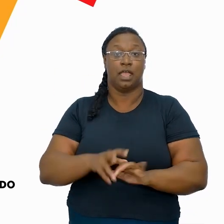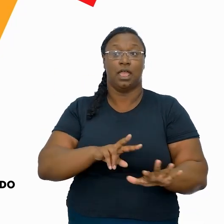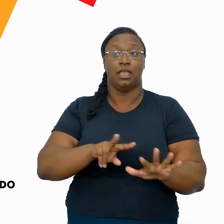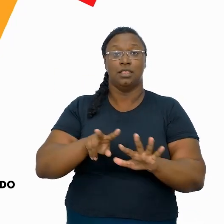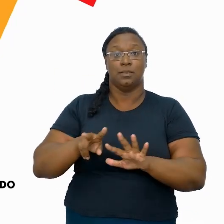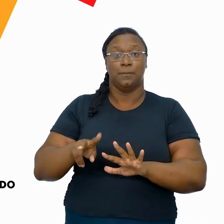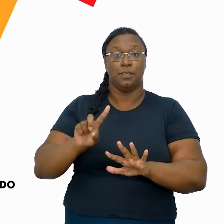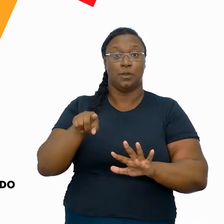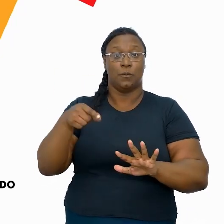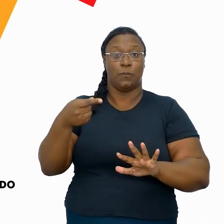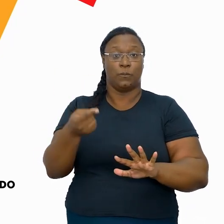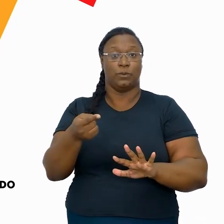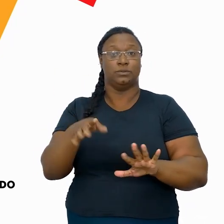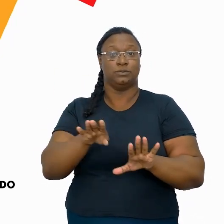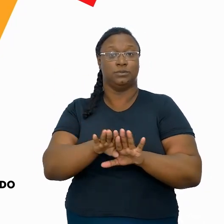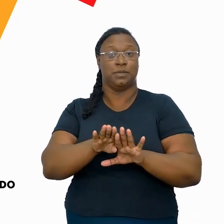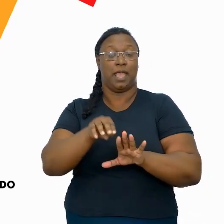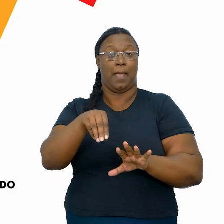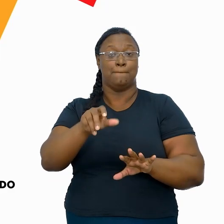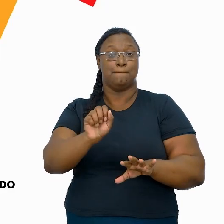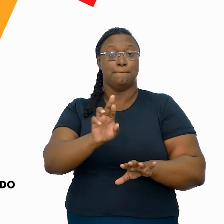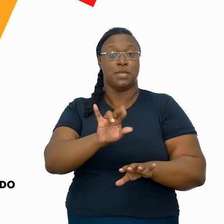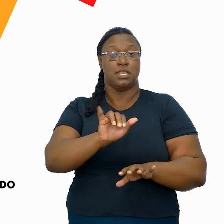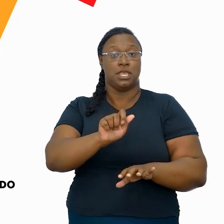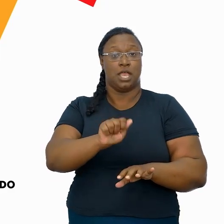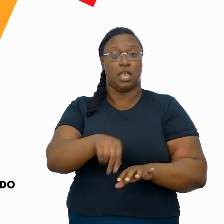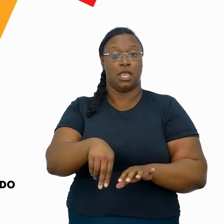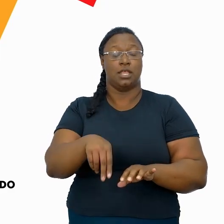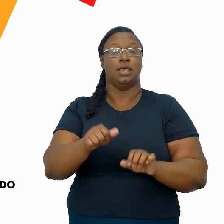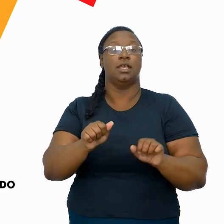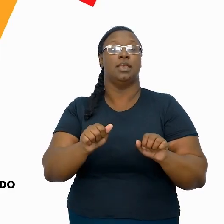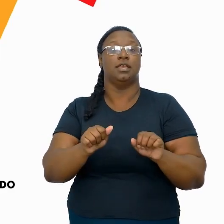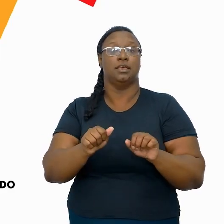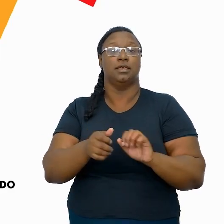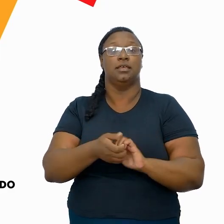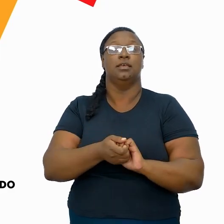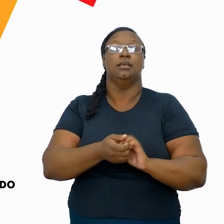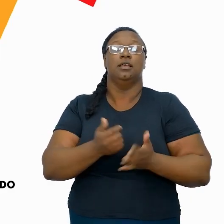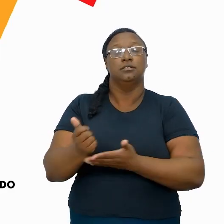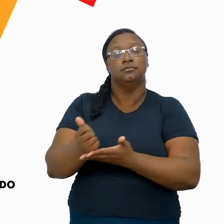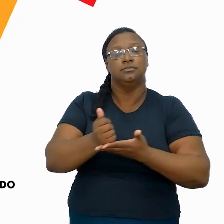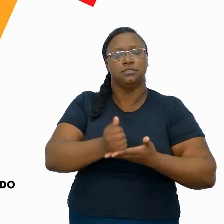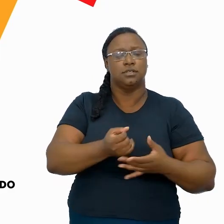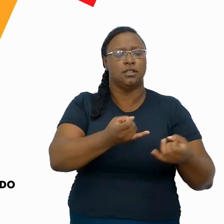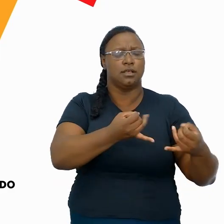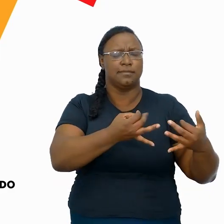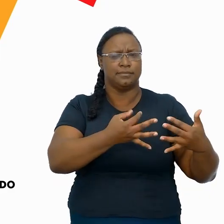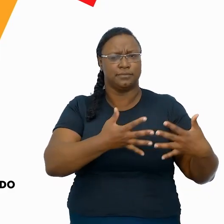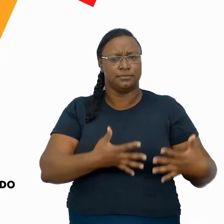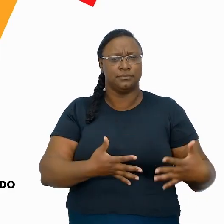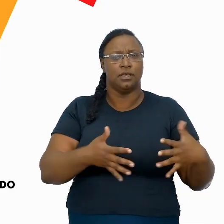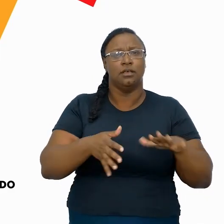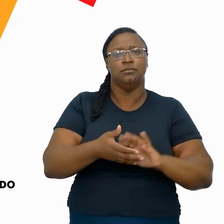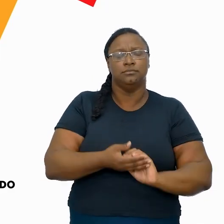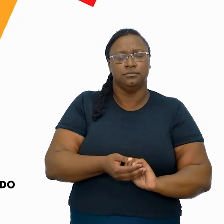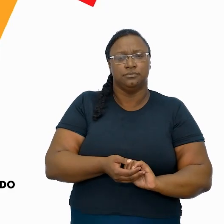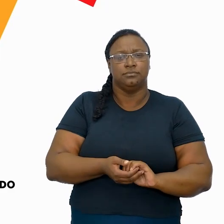seguinte, com a Mariana trazendo, né, com algumas relações de interdisciplinaridade diante do